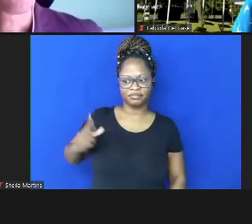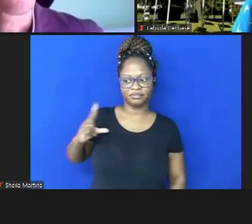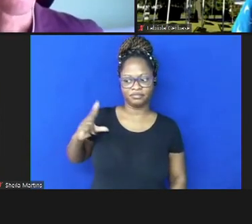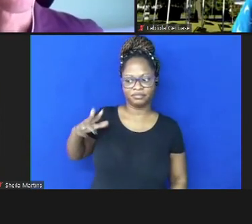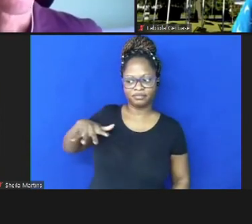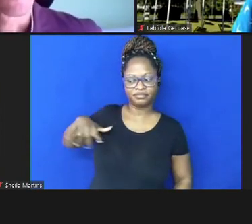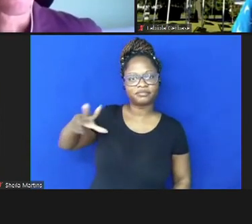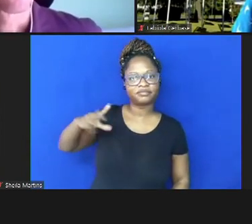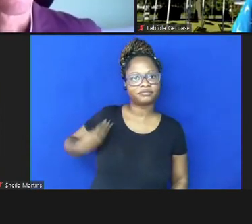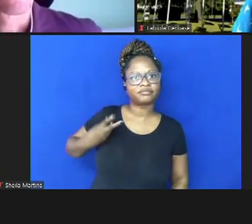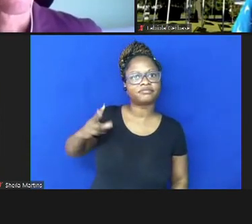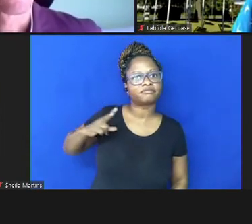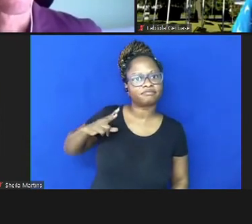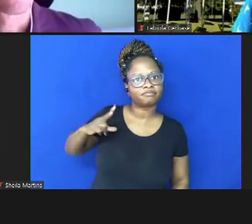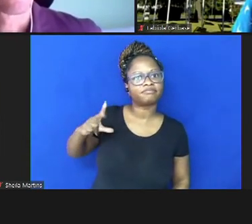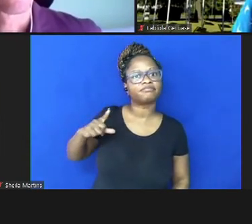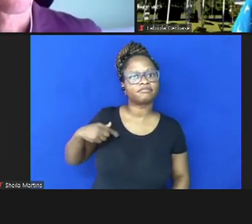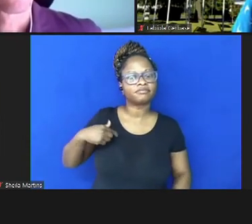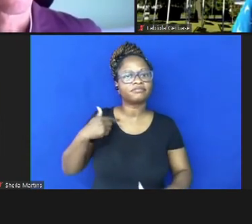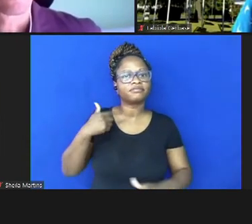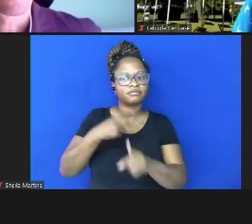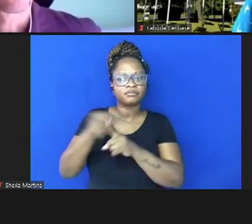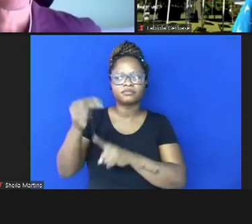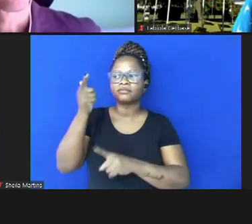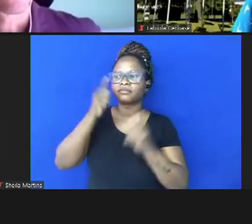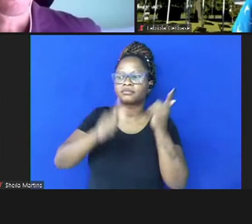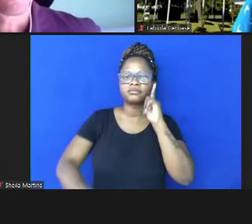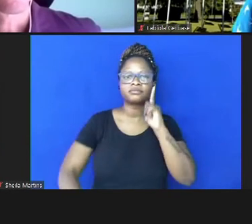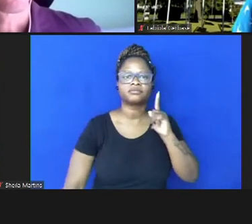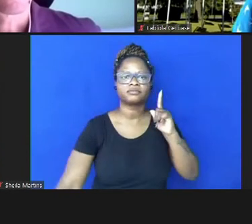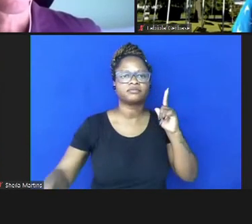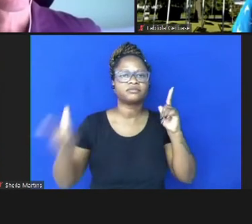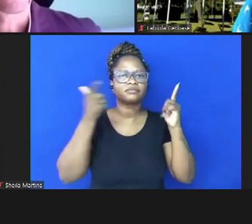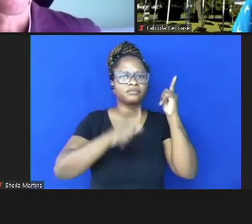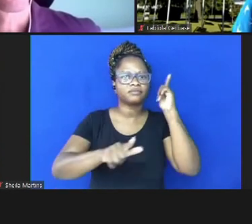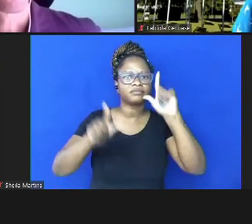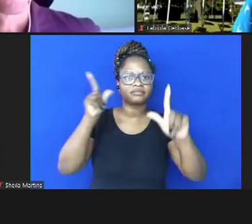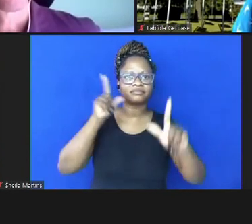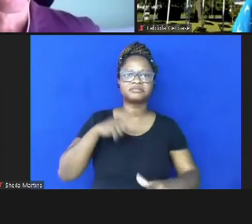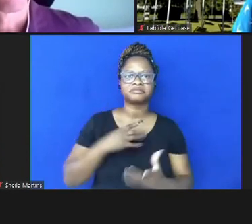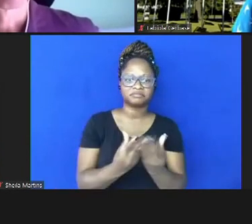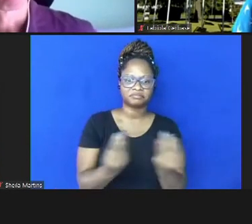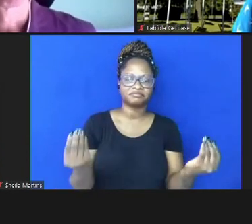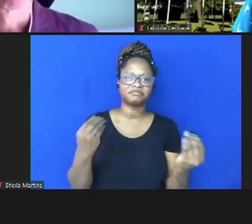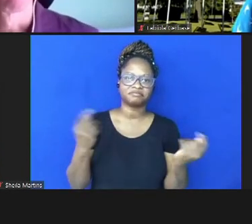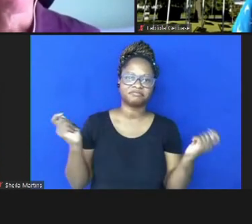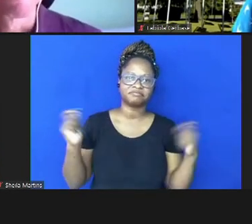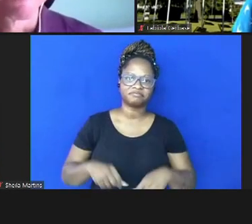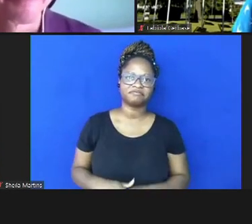pessoal, né? E as conquistas que a gente tem valem muito, muito.